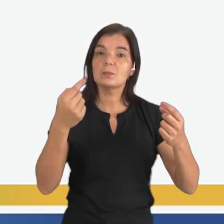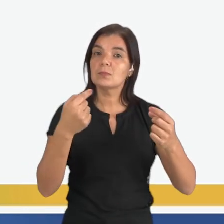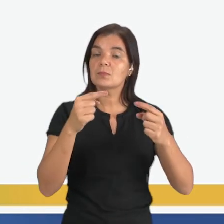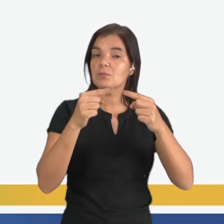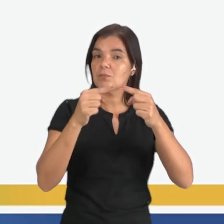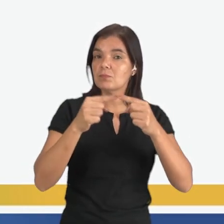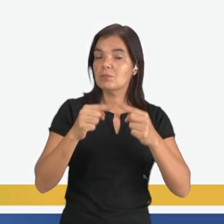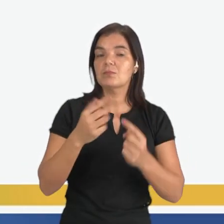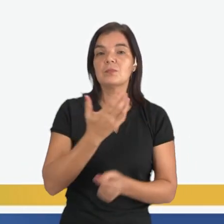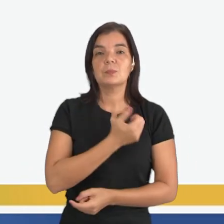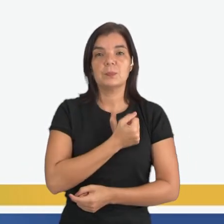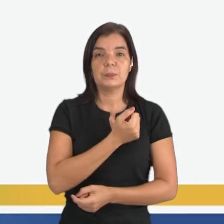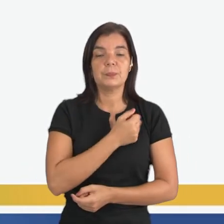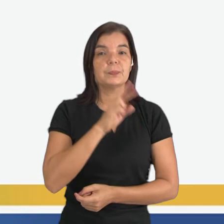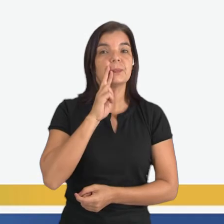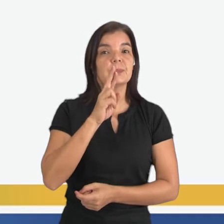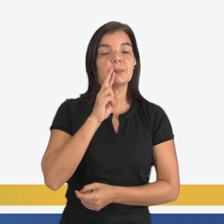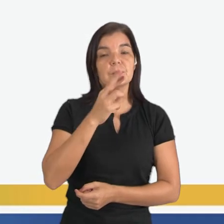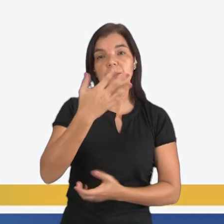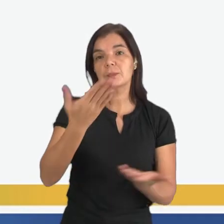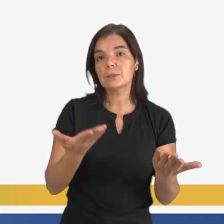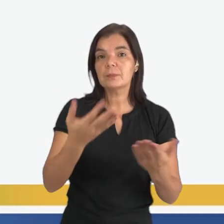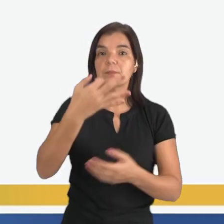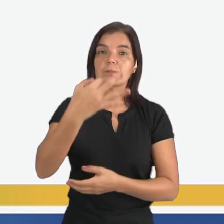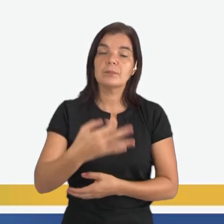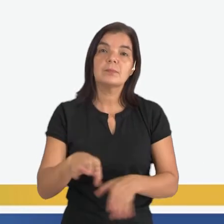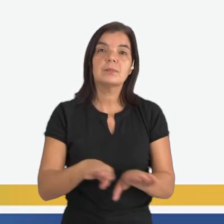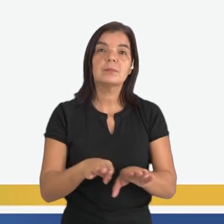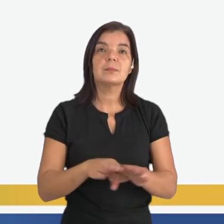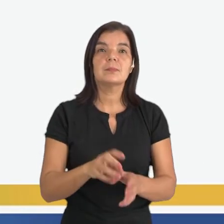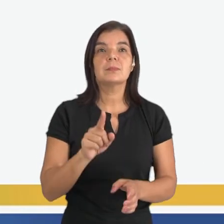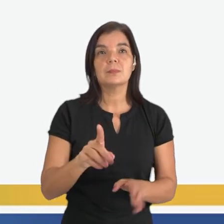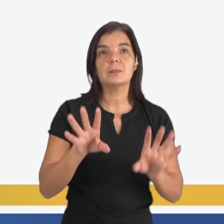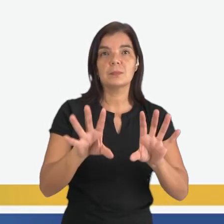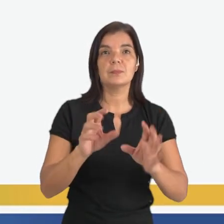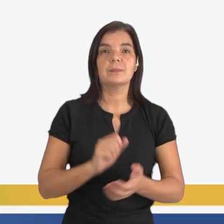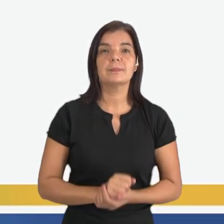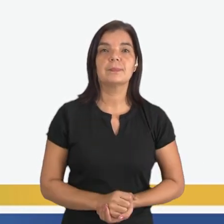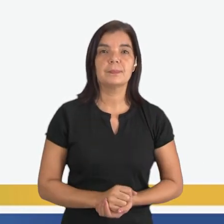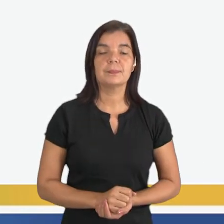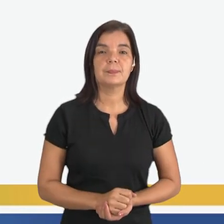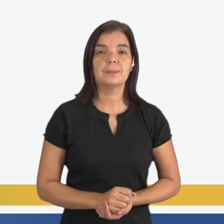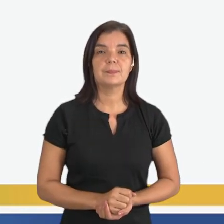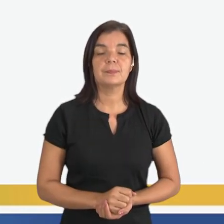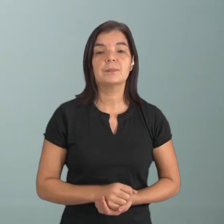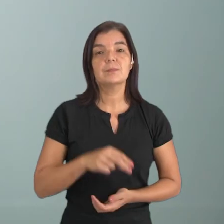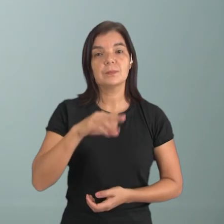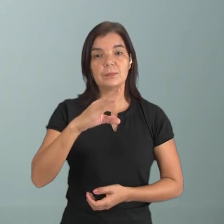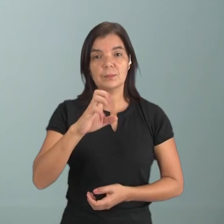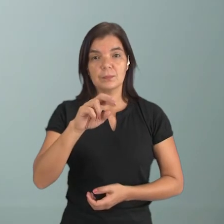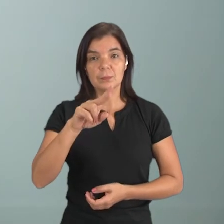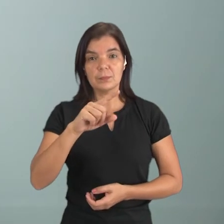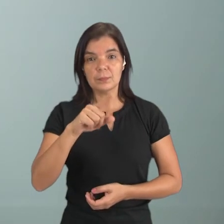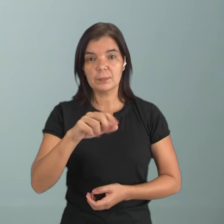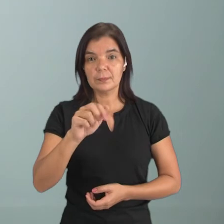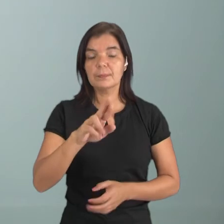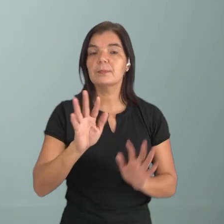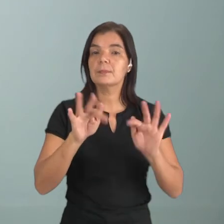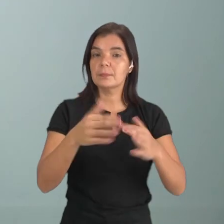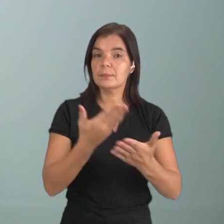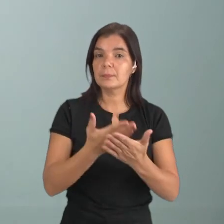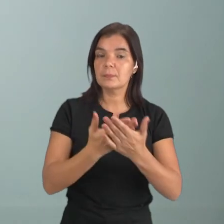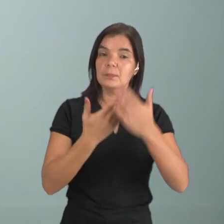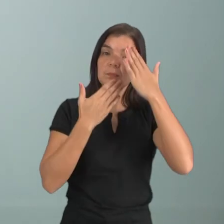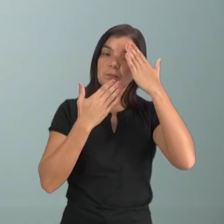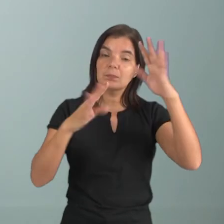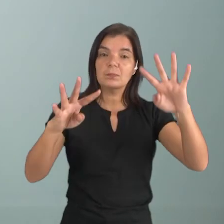a numeração, tá? Então, as questões corretas vão estar desse jeito. O professor César vai ficar por aqui.